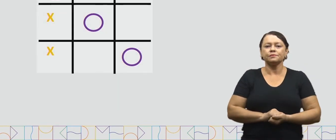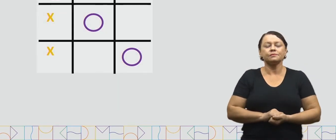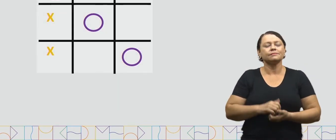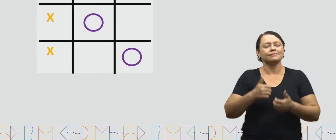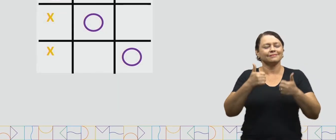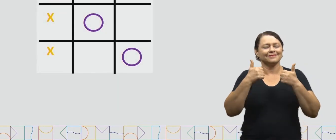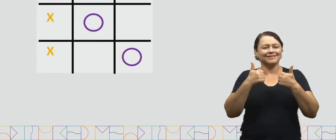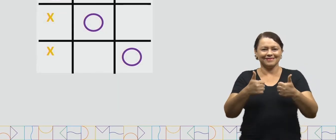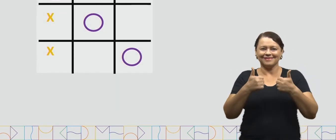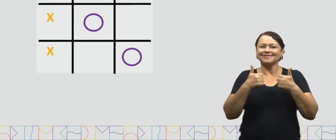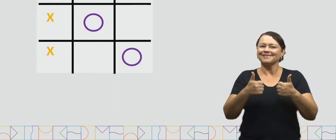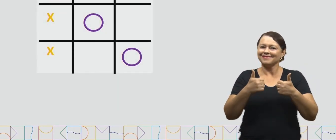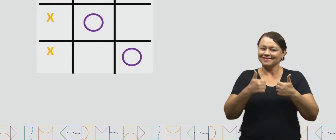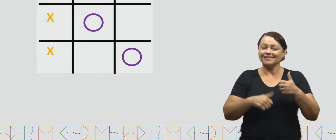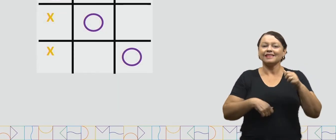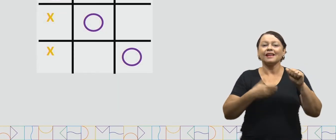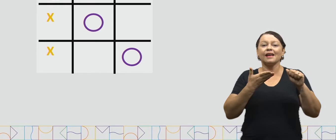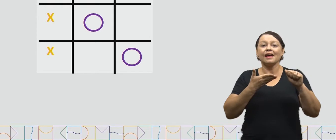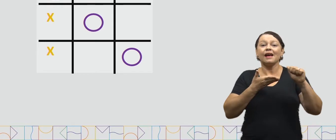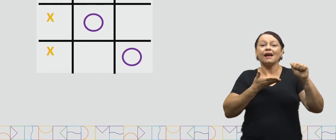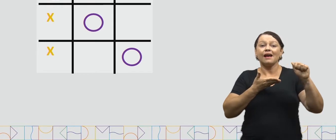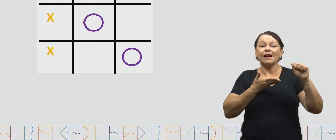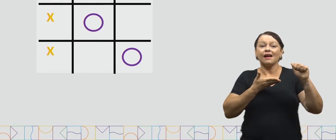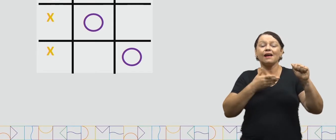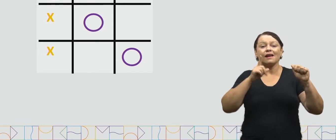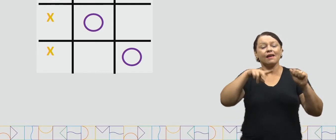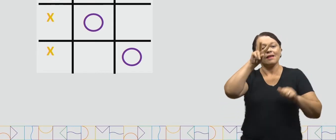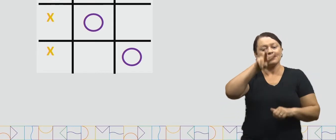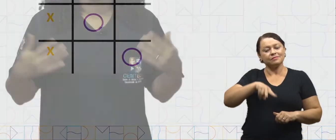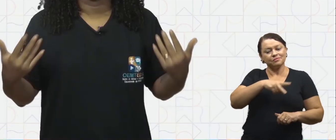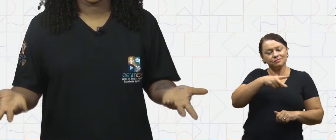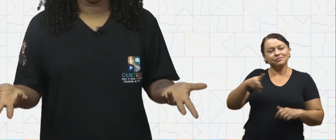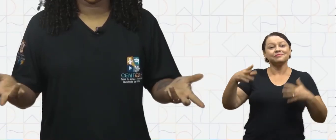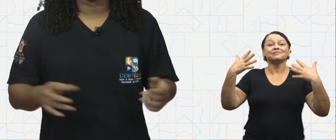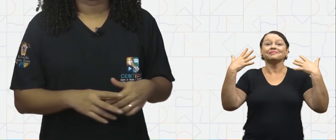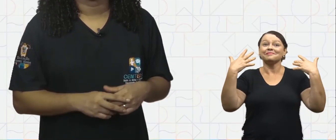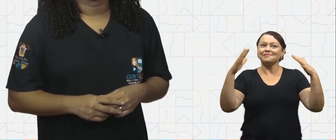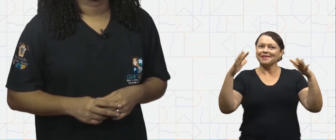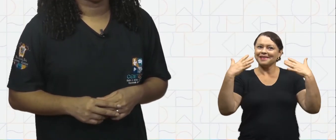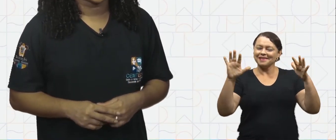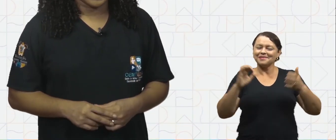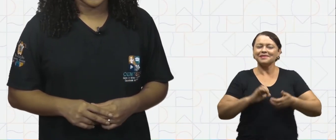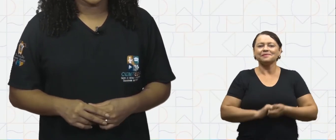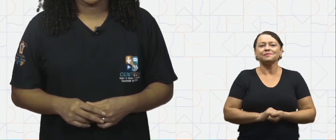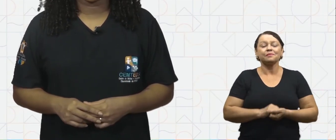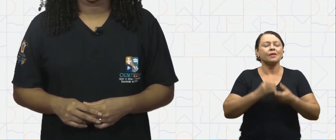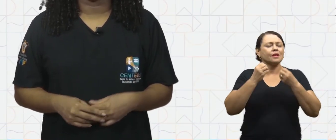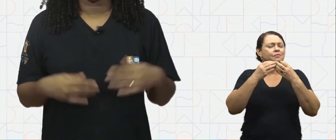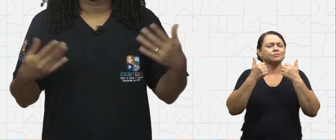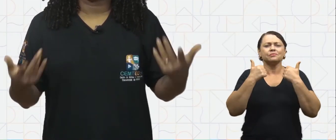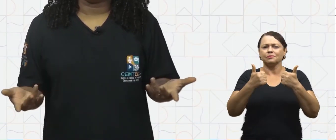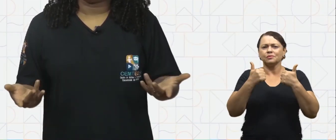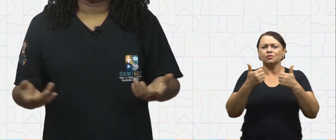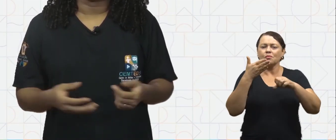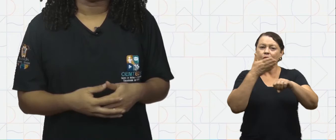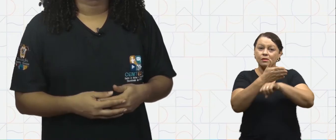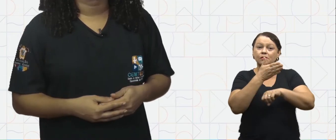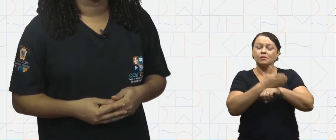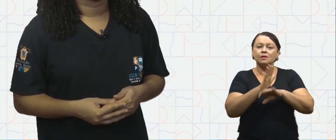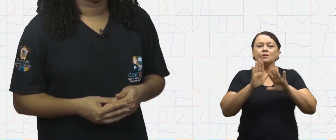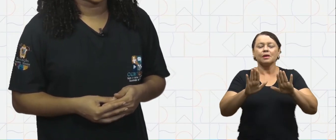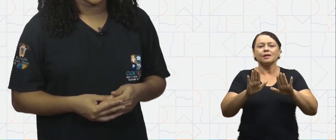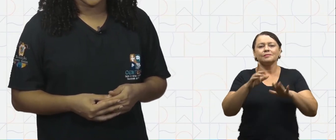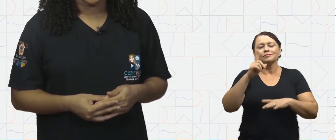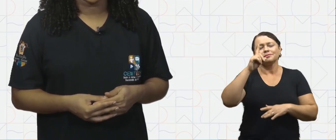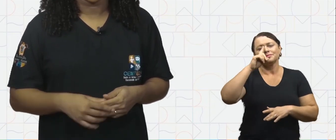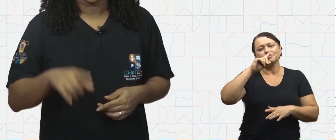Muito bem, alternativa A, parabéns! Parabéns, muito boa sua participação. Mas que pena, a nossa